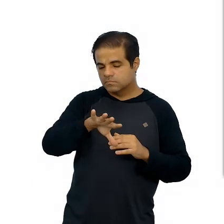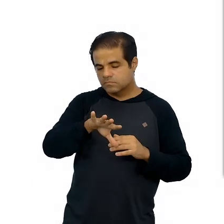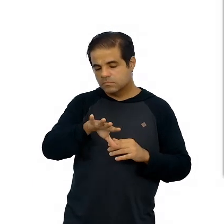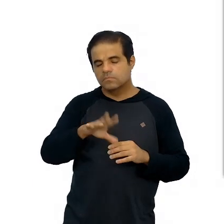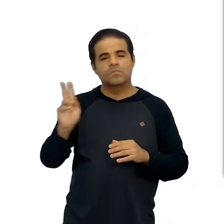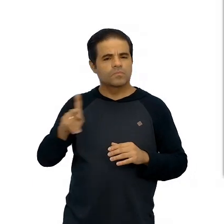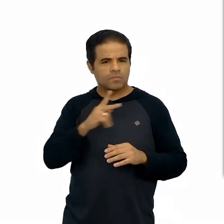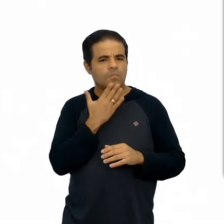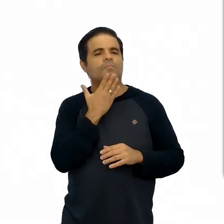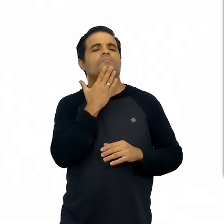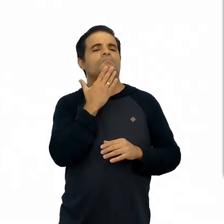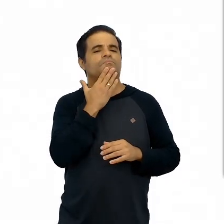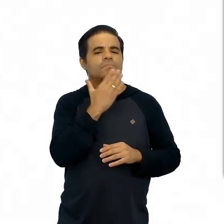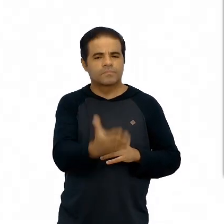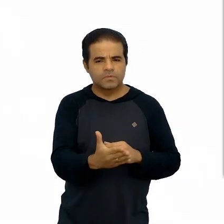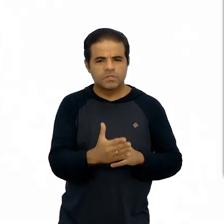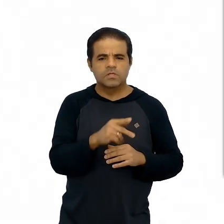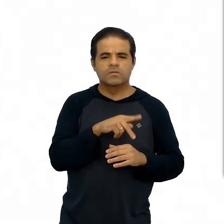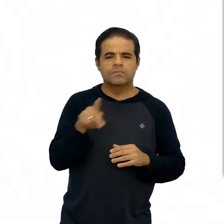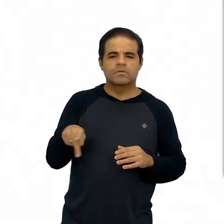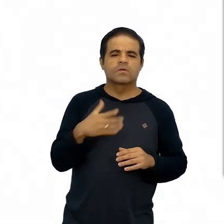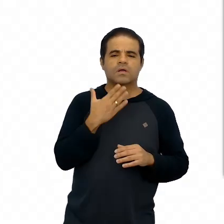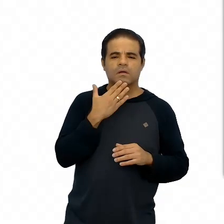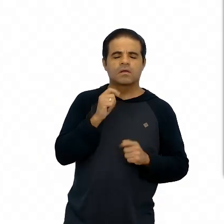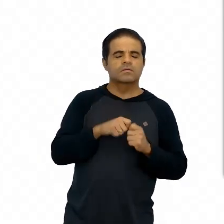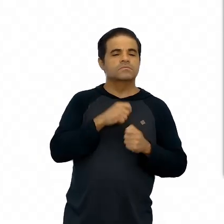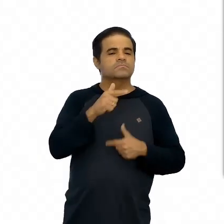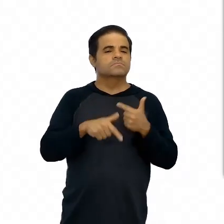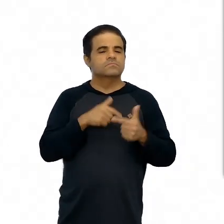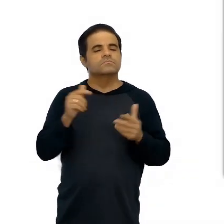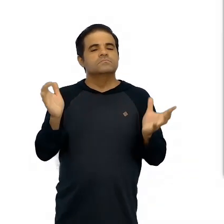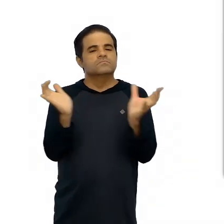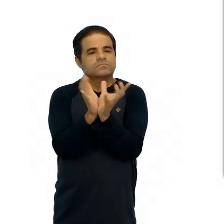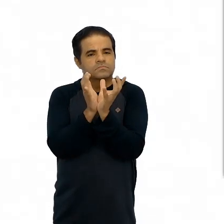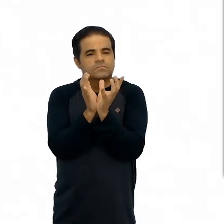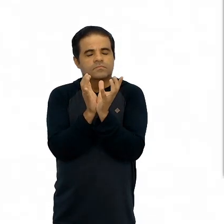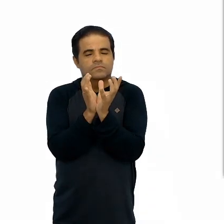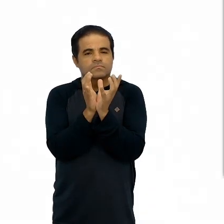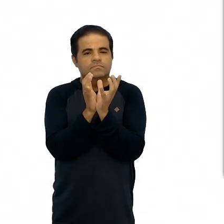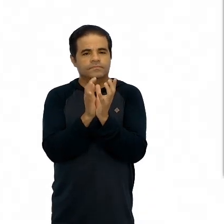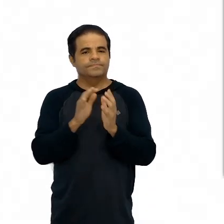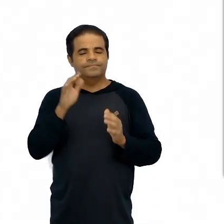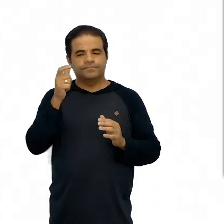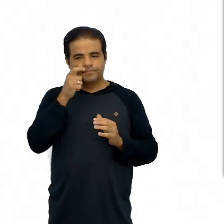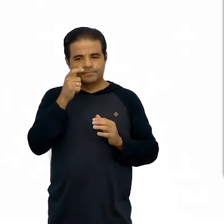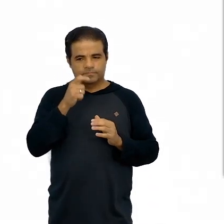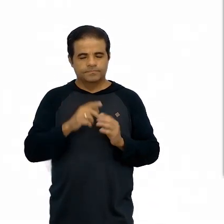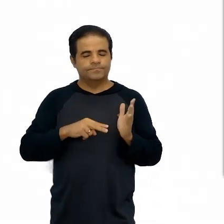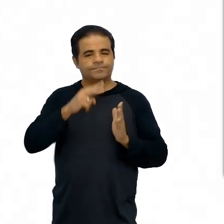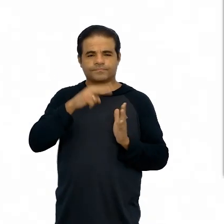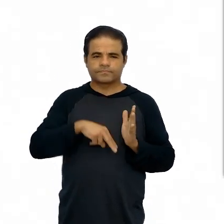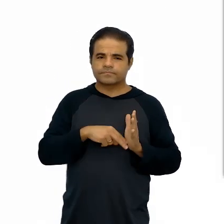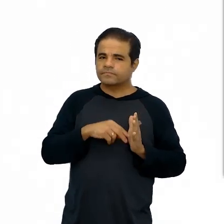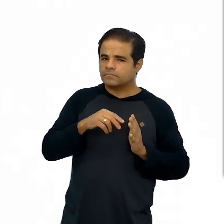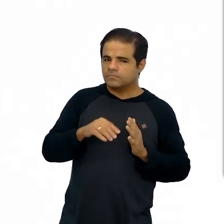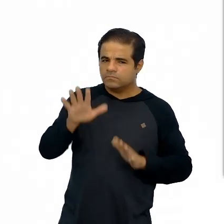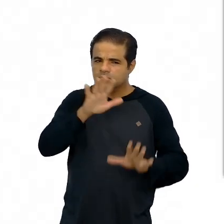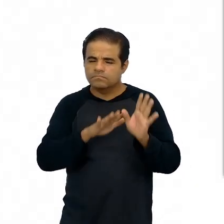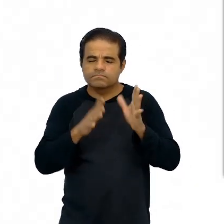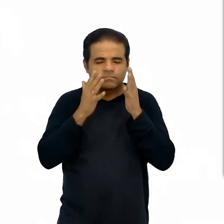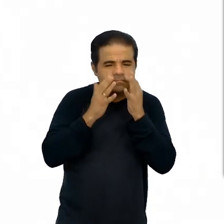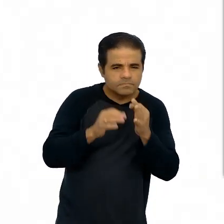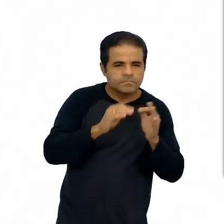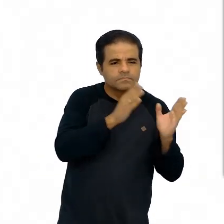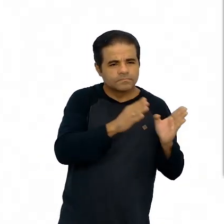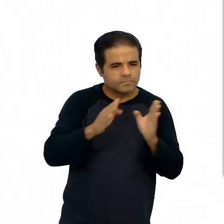foi solicitado, aos professores realizar um trabalho coletivo, fazer uma leitura criteriosa da sequência